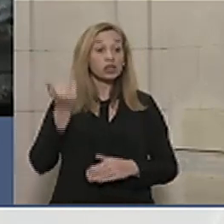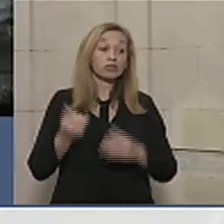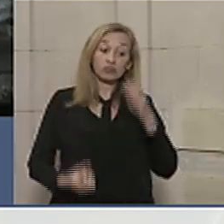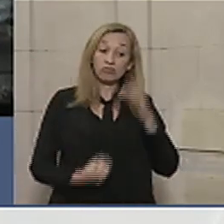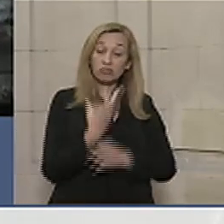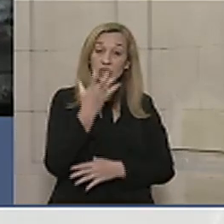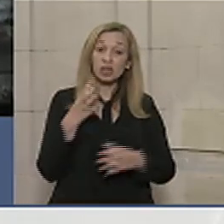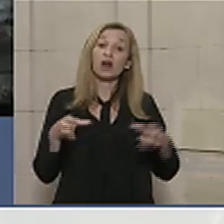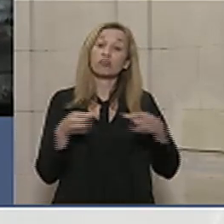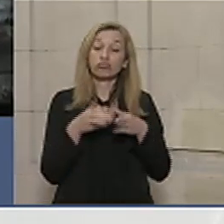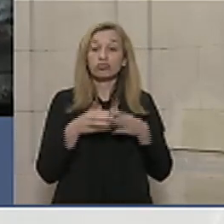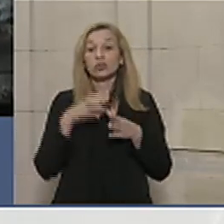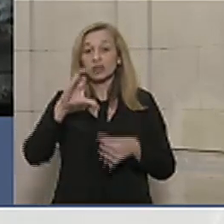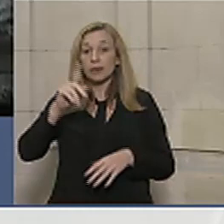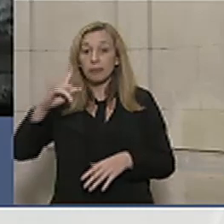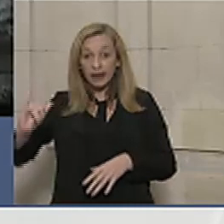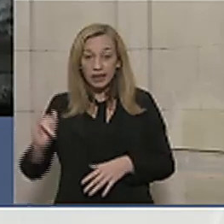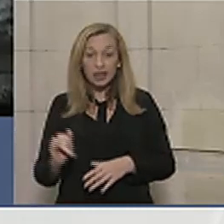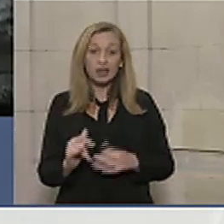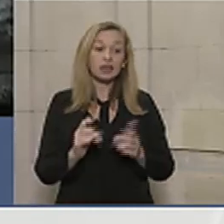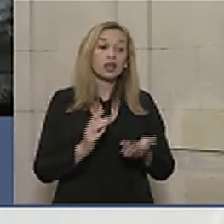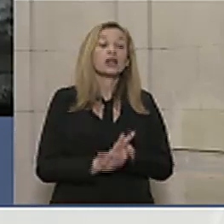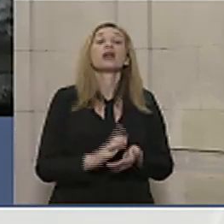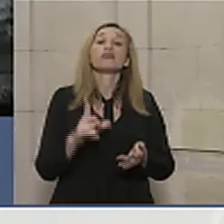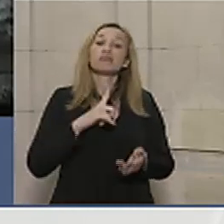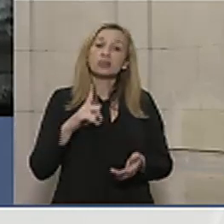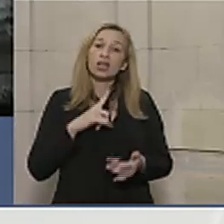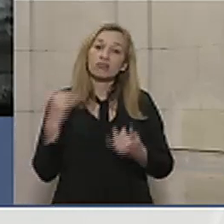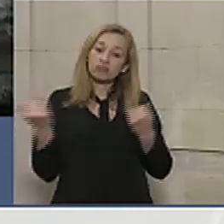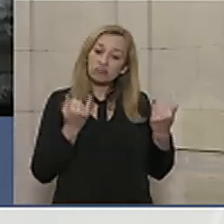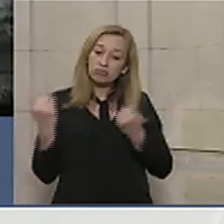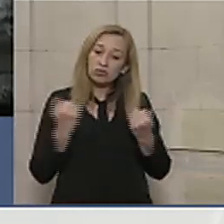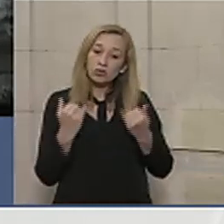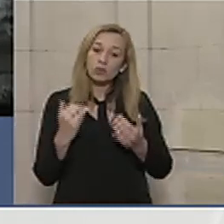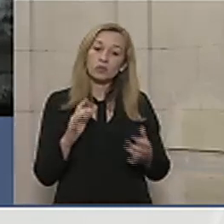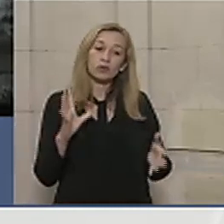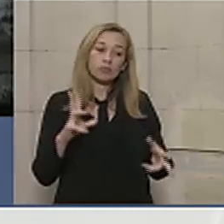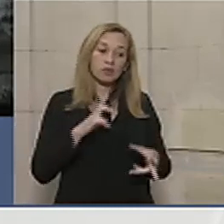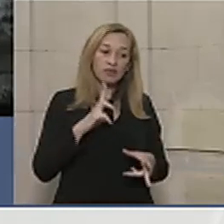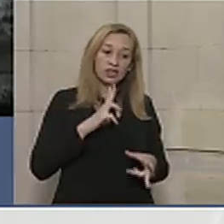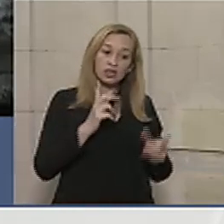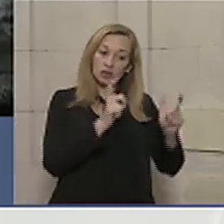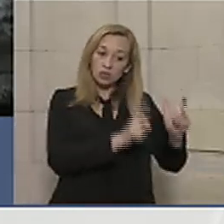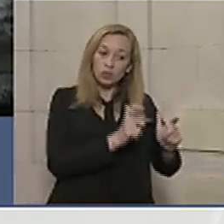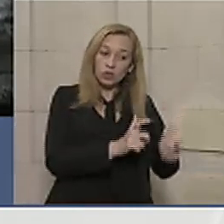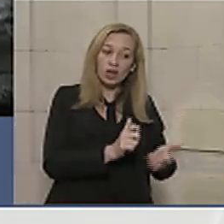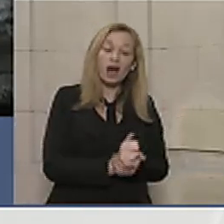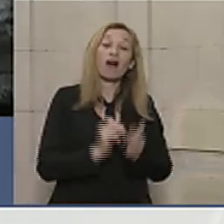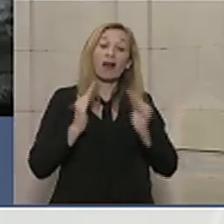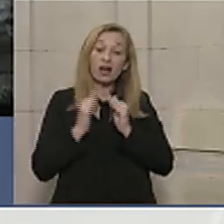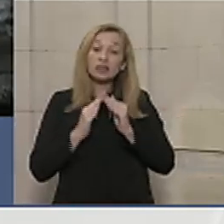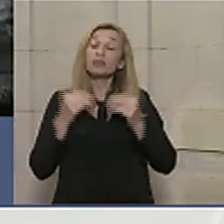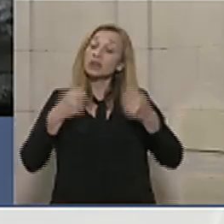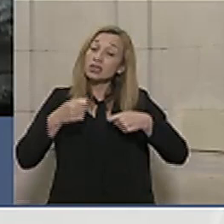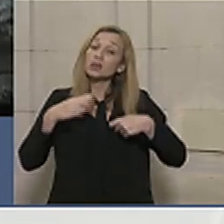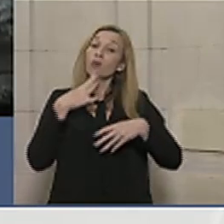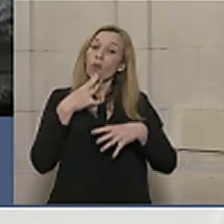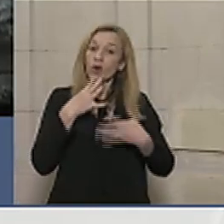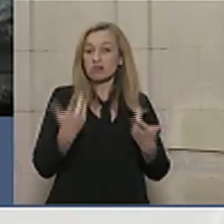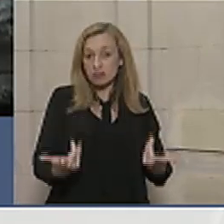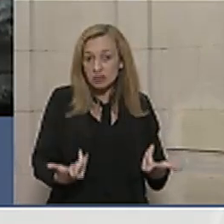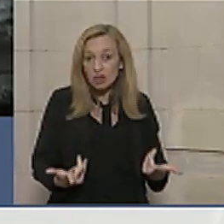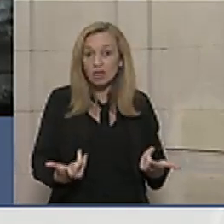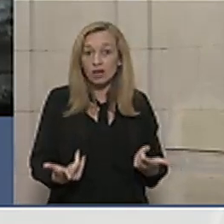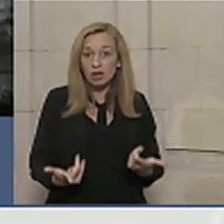porque já existem notícias de possível privatização. Essa casa precisa conhecer que